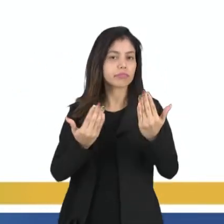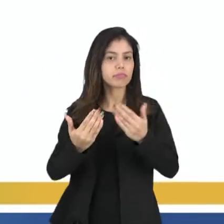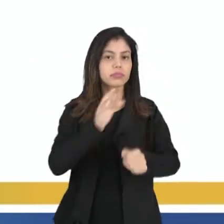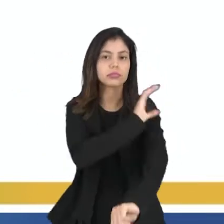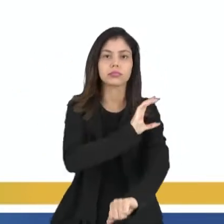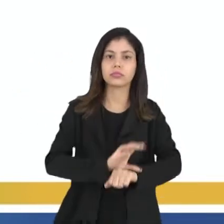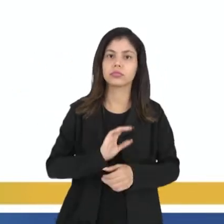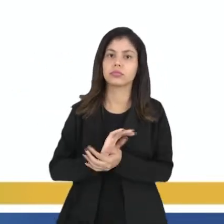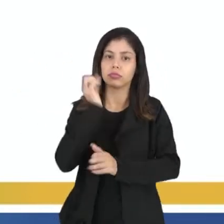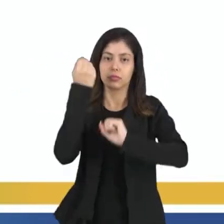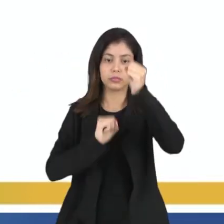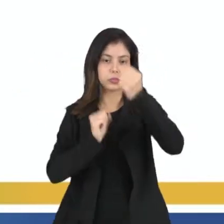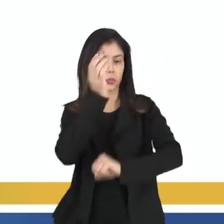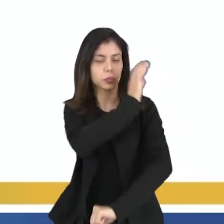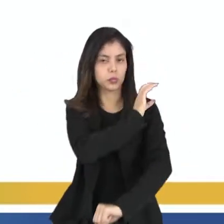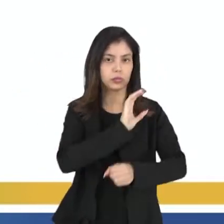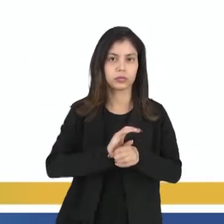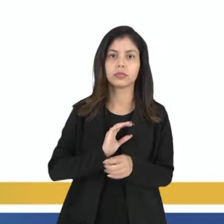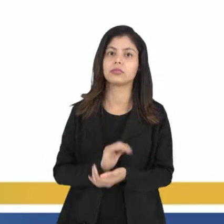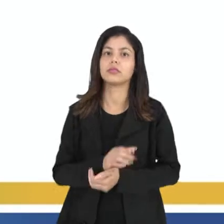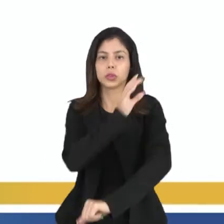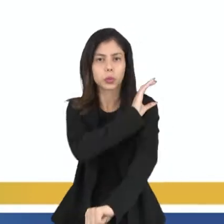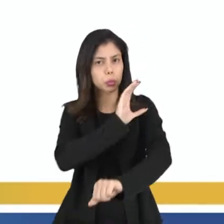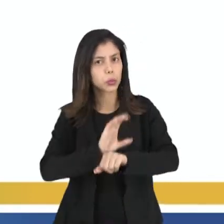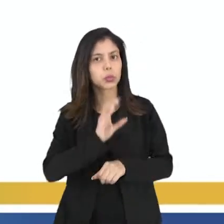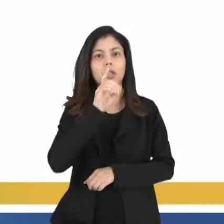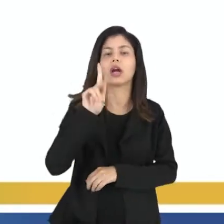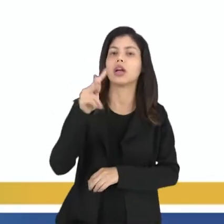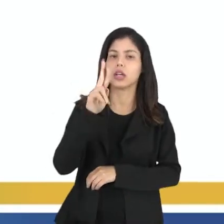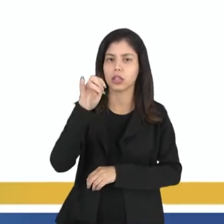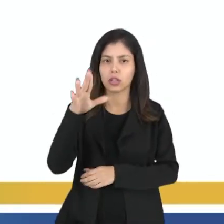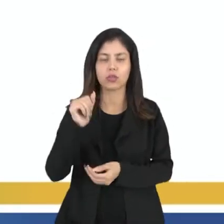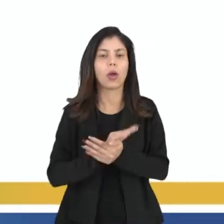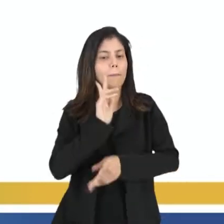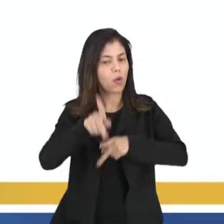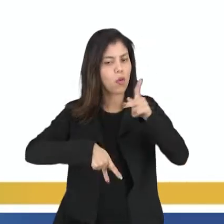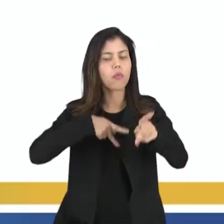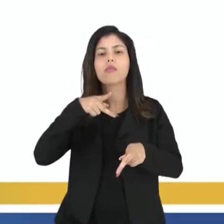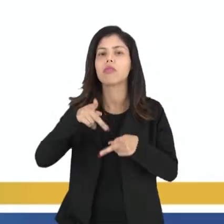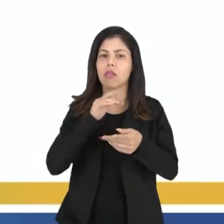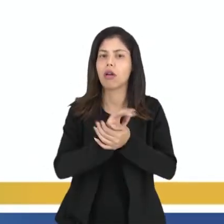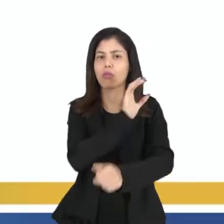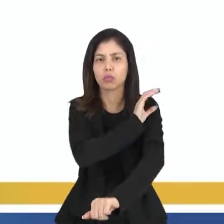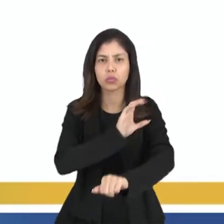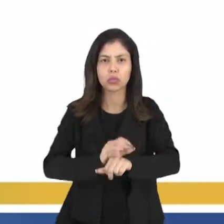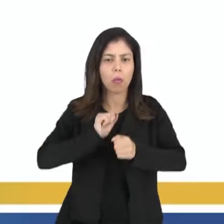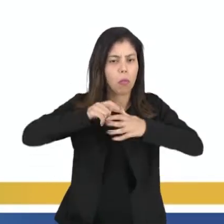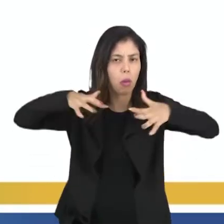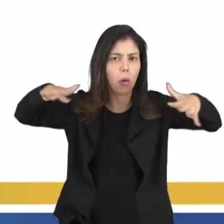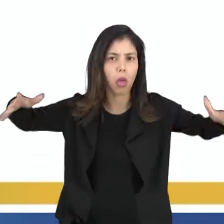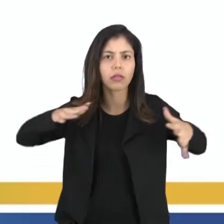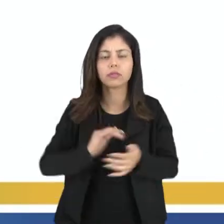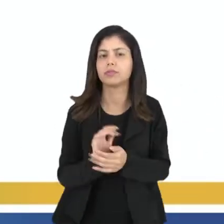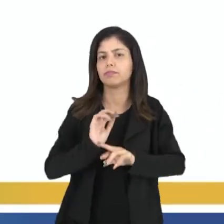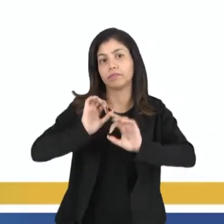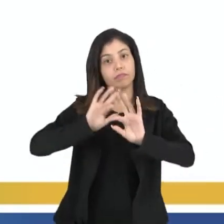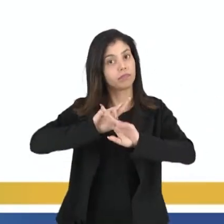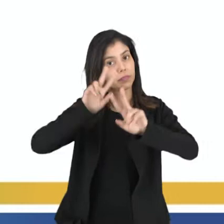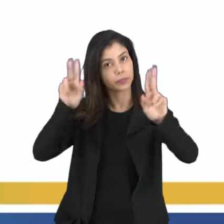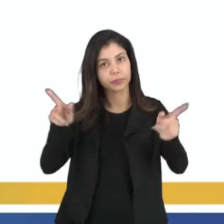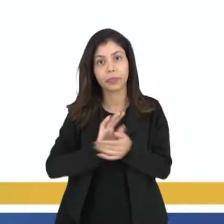Por exemplo, indústria cultural, cultura erudita, cultura popular, cultura de massa,